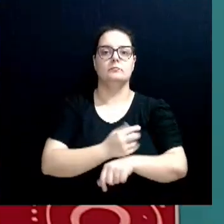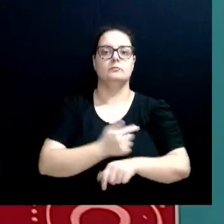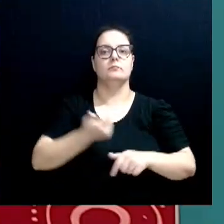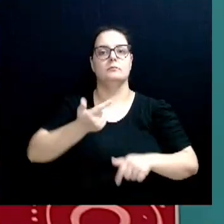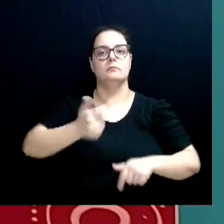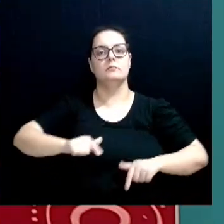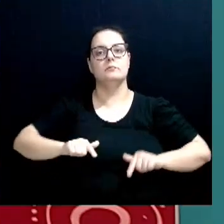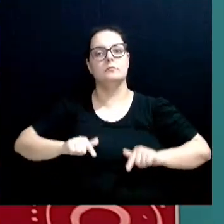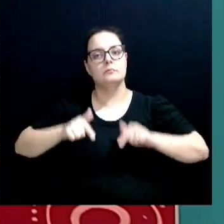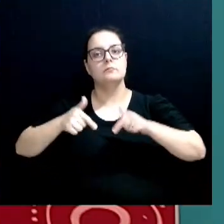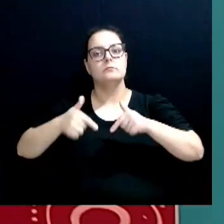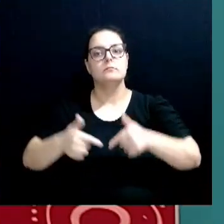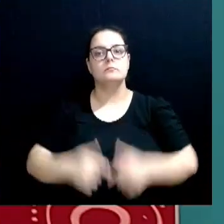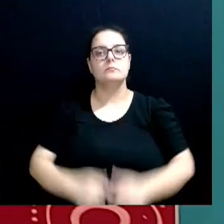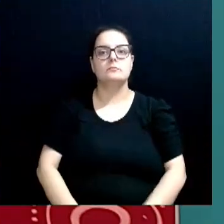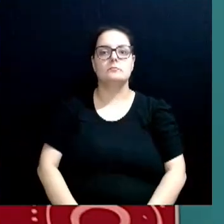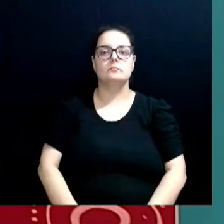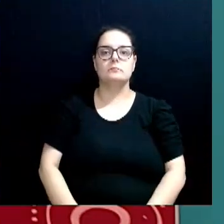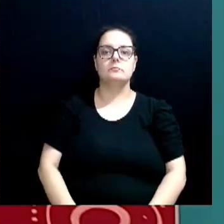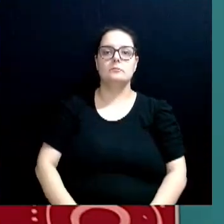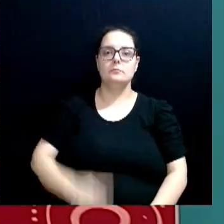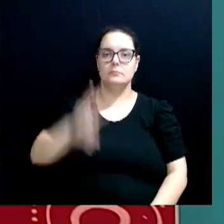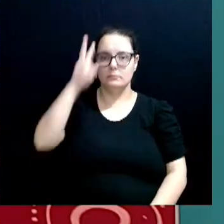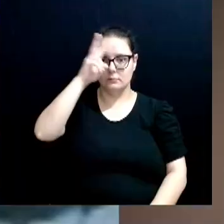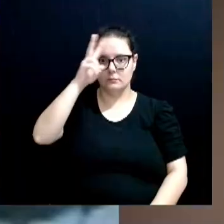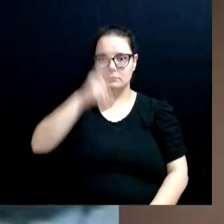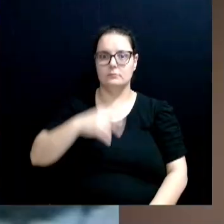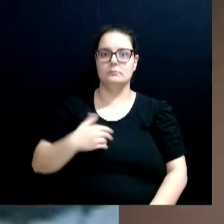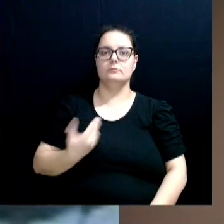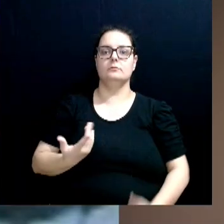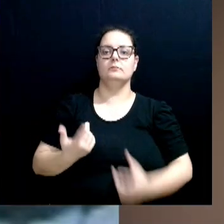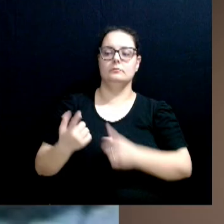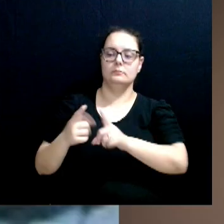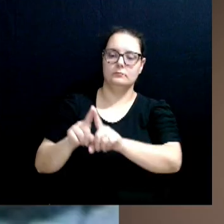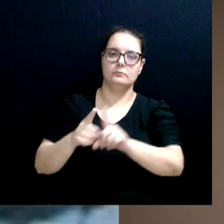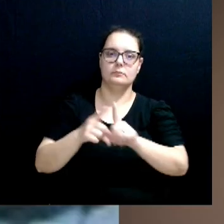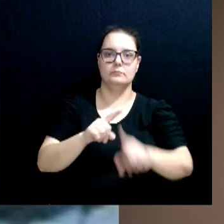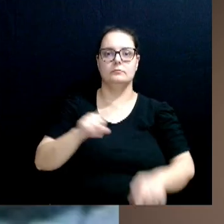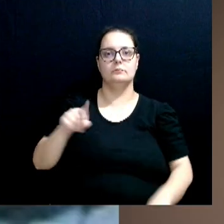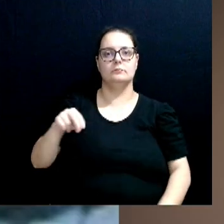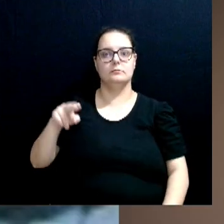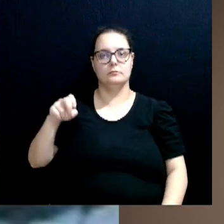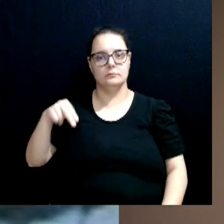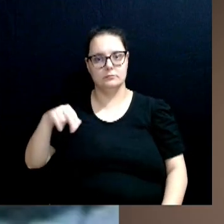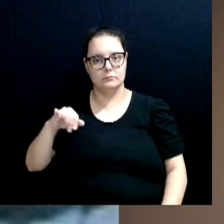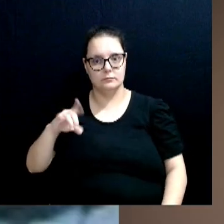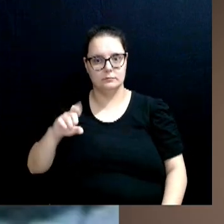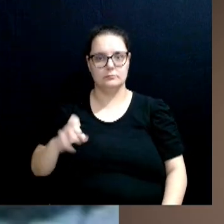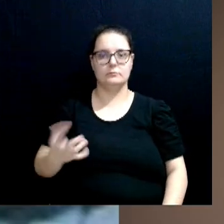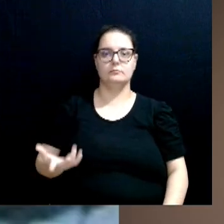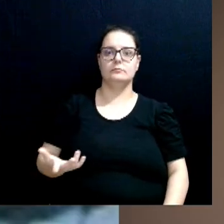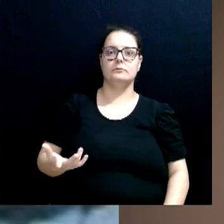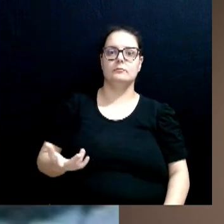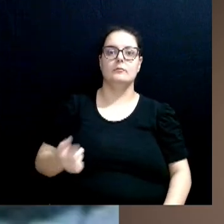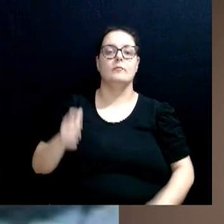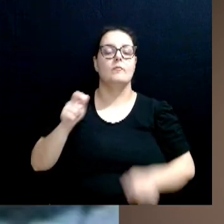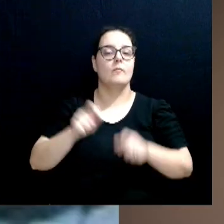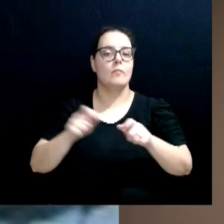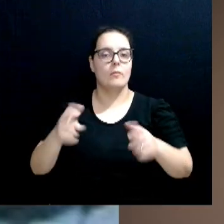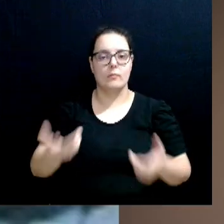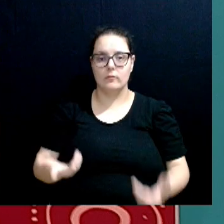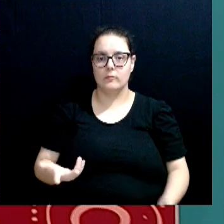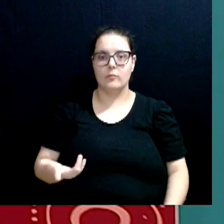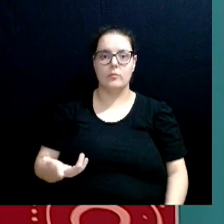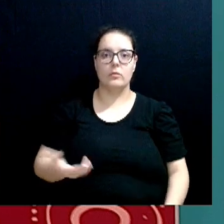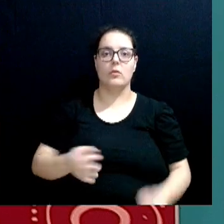Então, lembrando desses parceiros, Zenaide Silva, pessoas que me antecederam